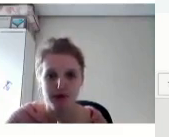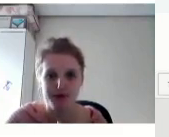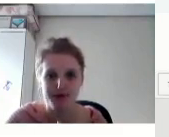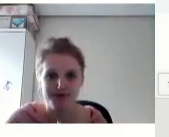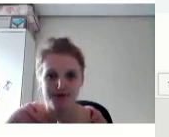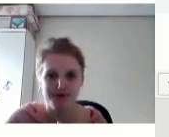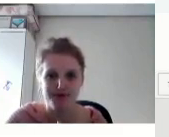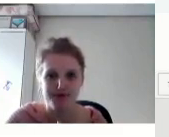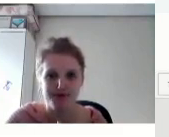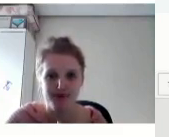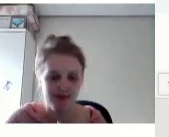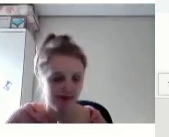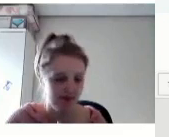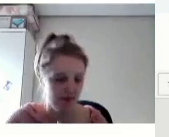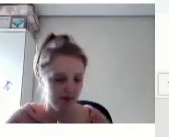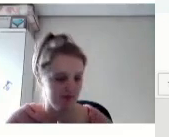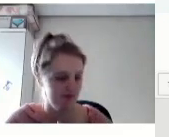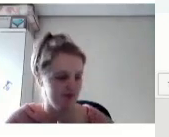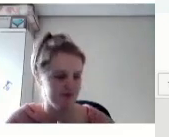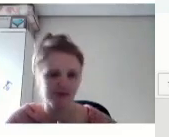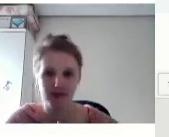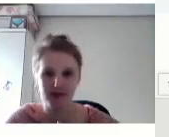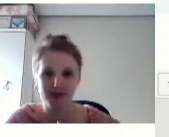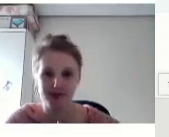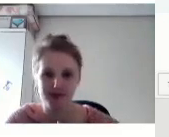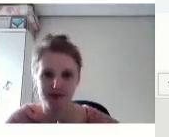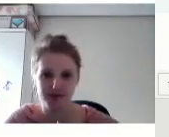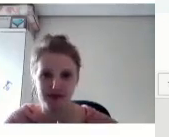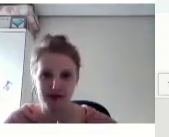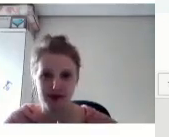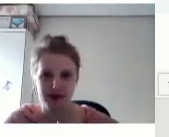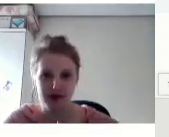Certo? Vamos lá. Calculamos o π.